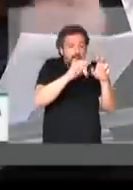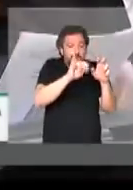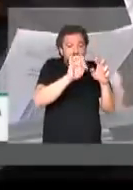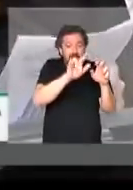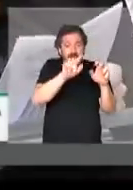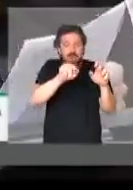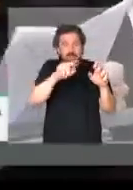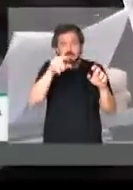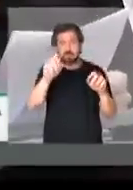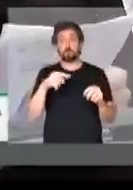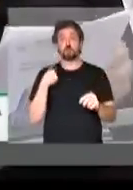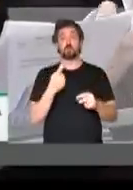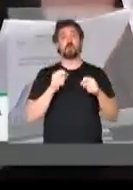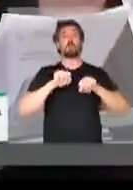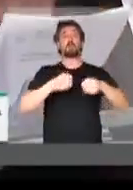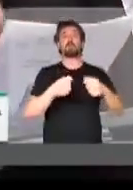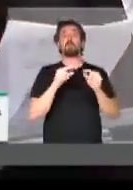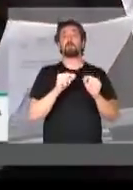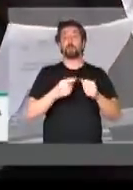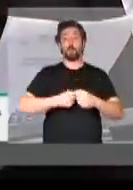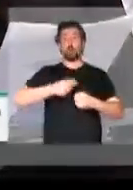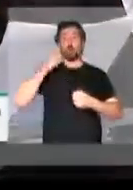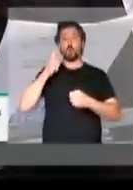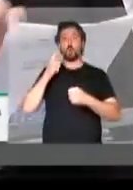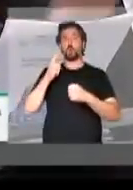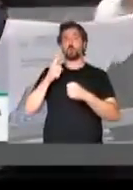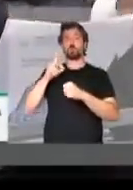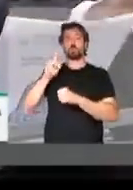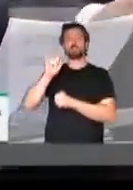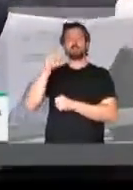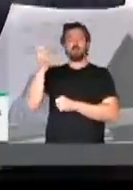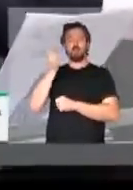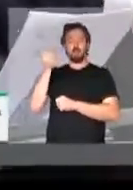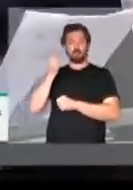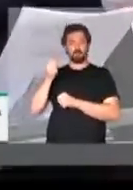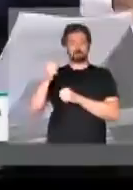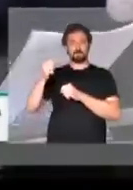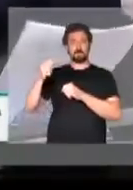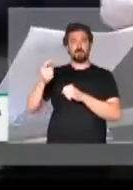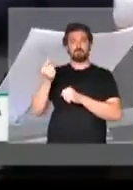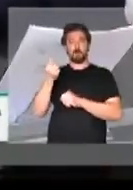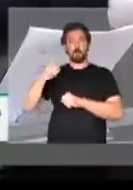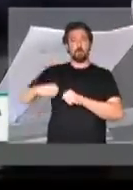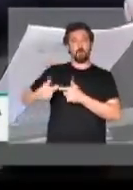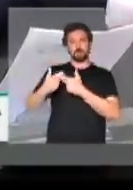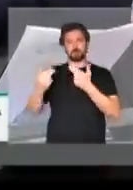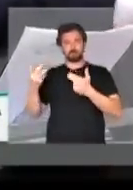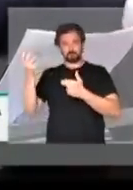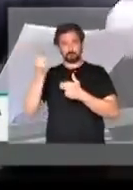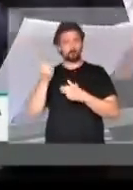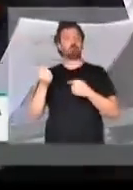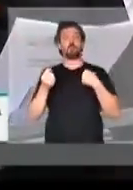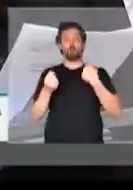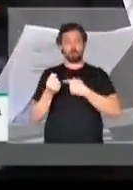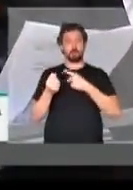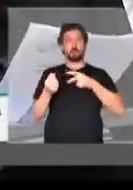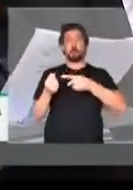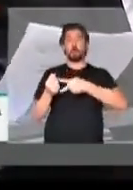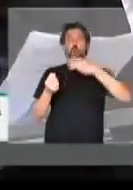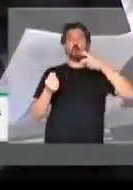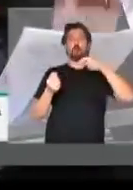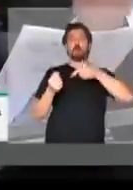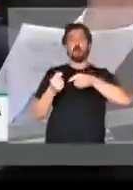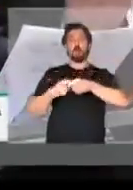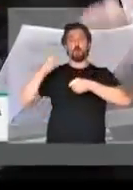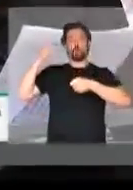defendemos a tributação de lucros e dividendos. Acaba com a impossibilidade de cobrança de imposto de renda para lucros